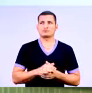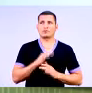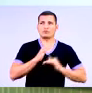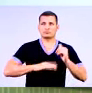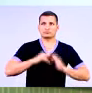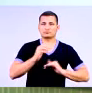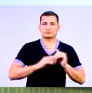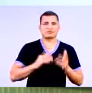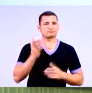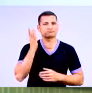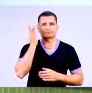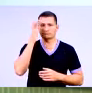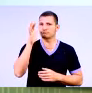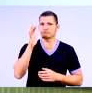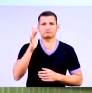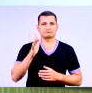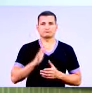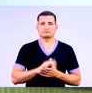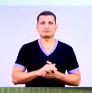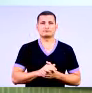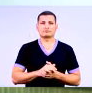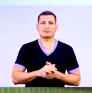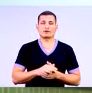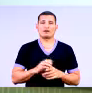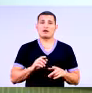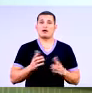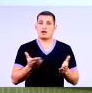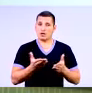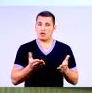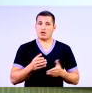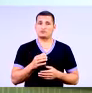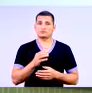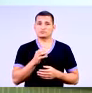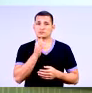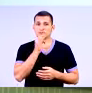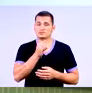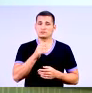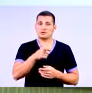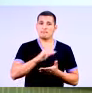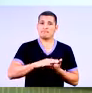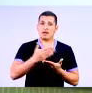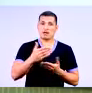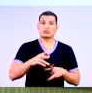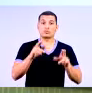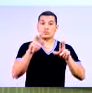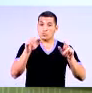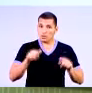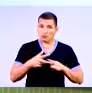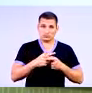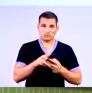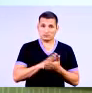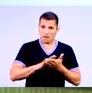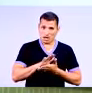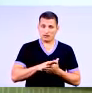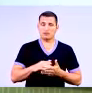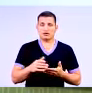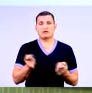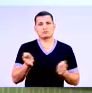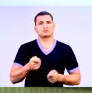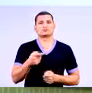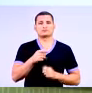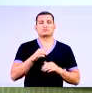não vai saber. Agora, se a máquina nunca passou por um processo de manutenção, aí o profissional vai ter